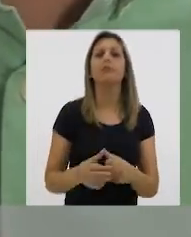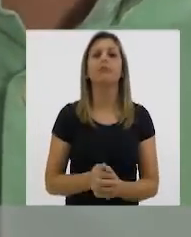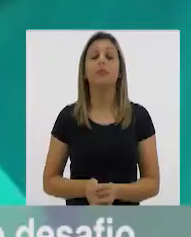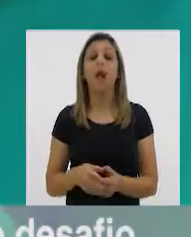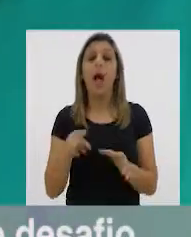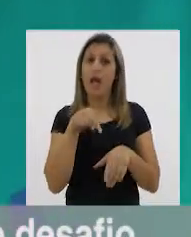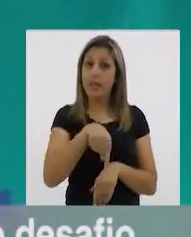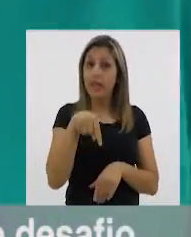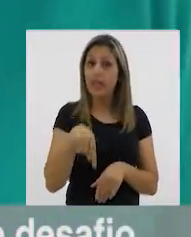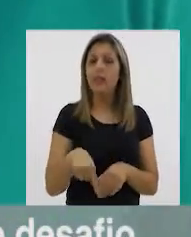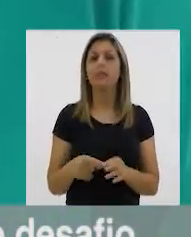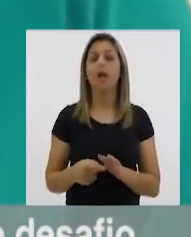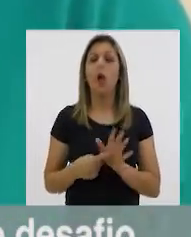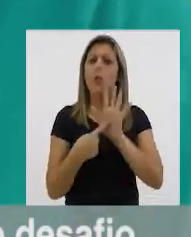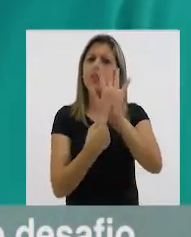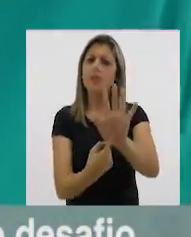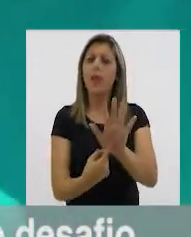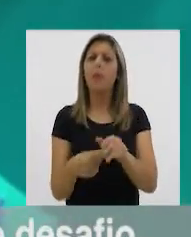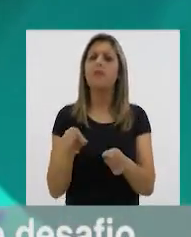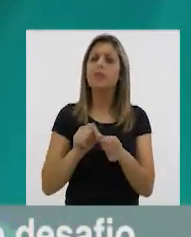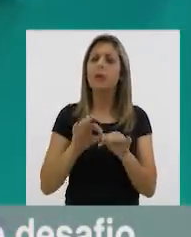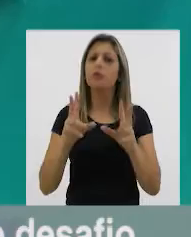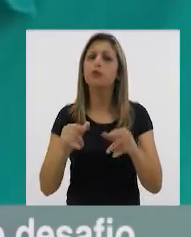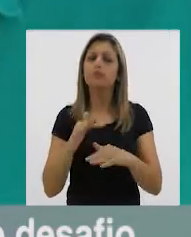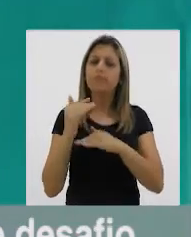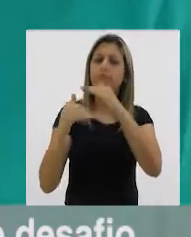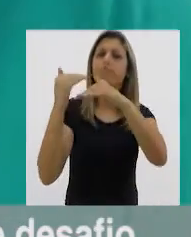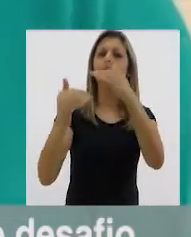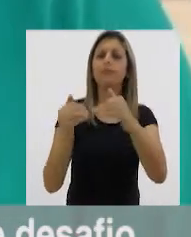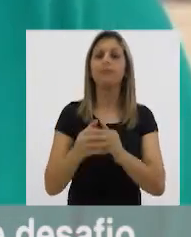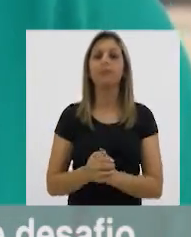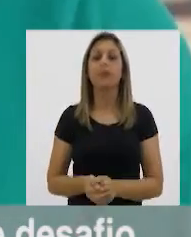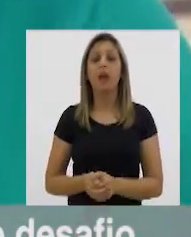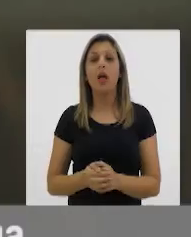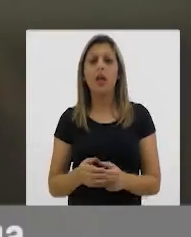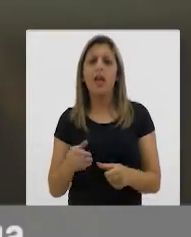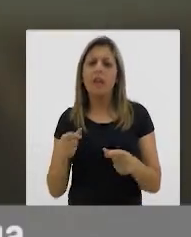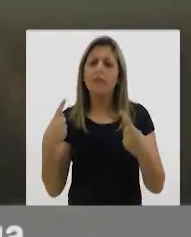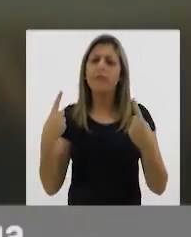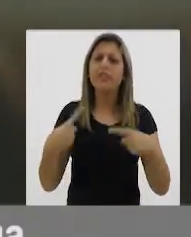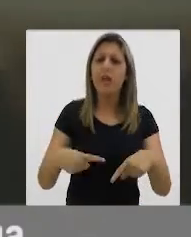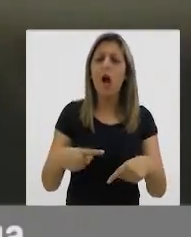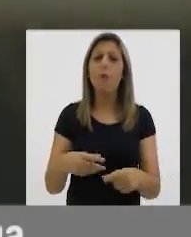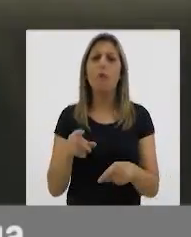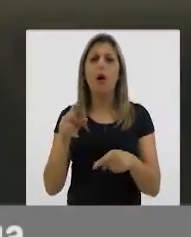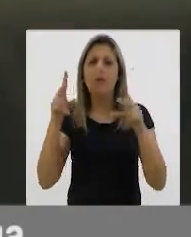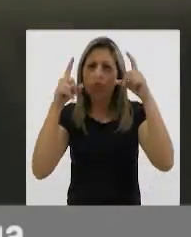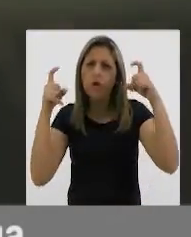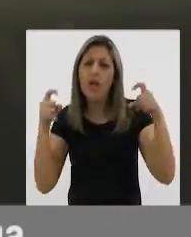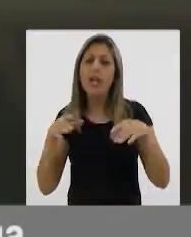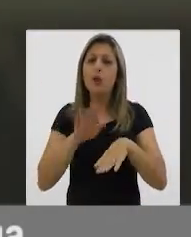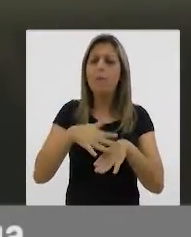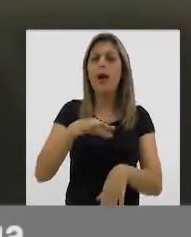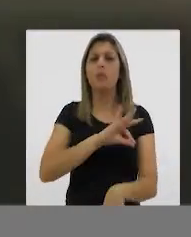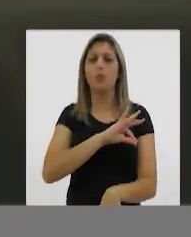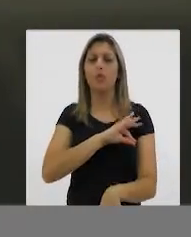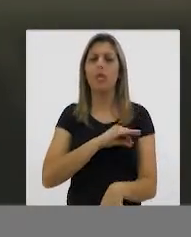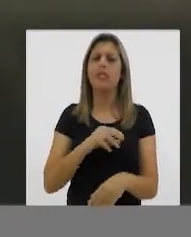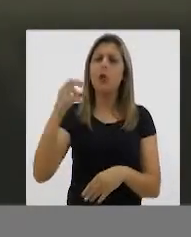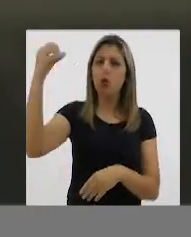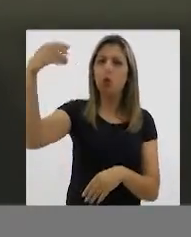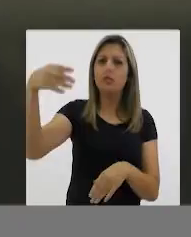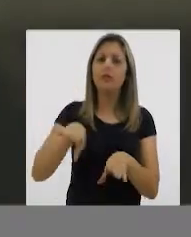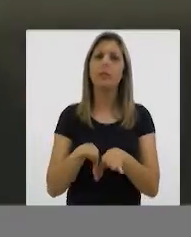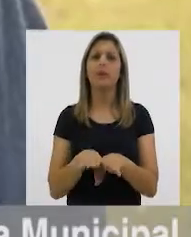e formação. O Santa Teresa é um exemplo do que fizemos para superar esse desafio. Nós enfrentamos a violência com mais polícia na rua e